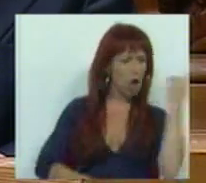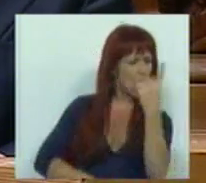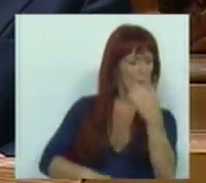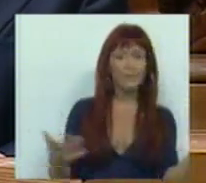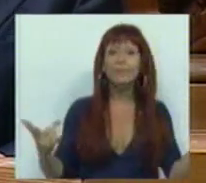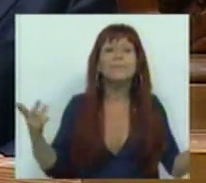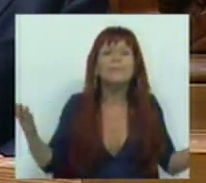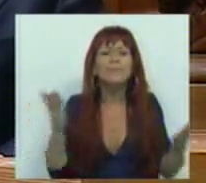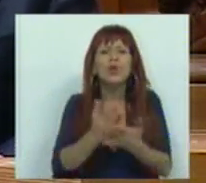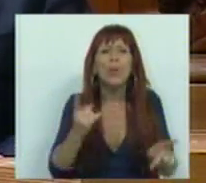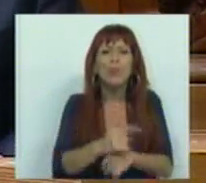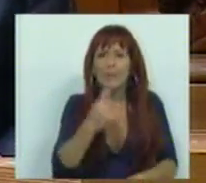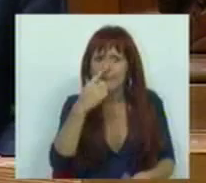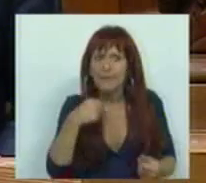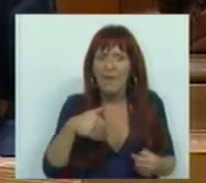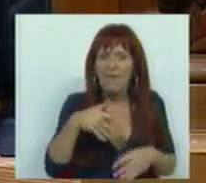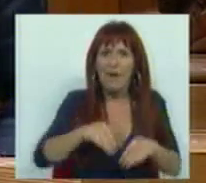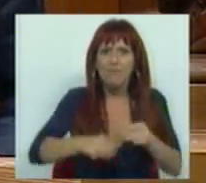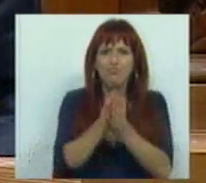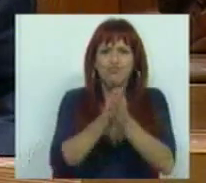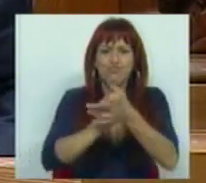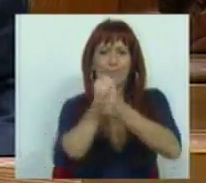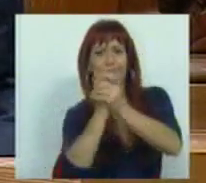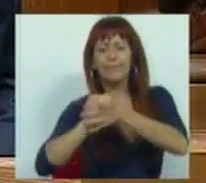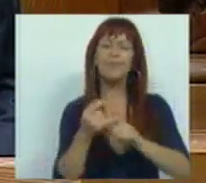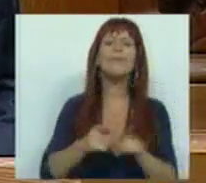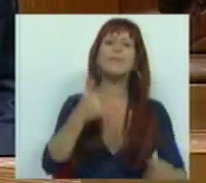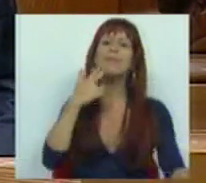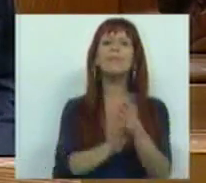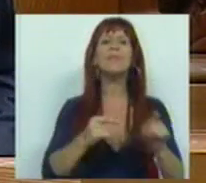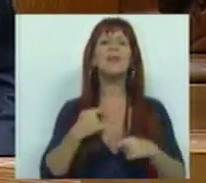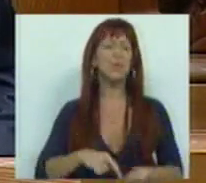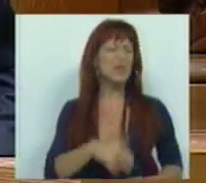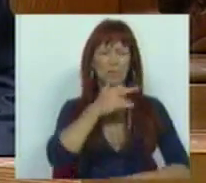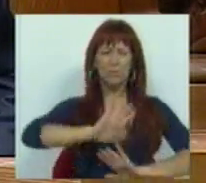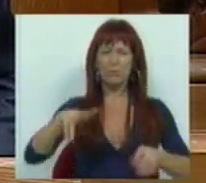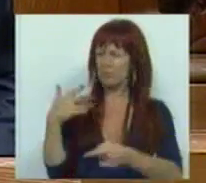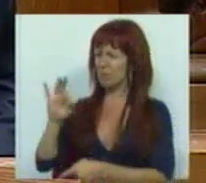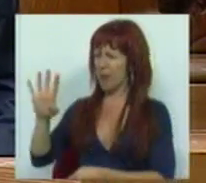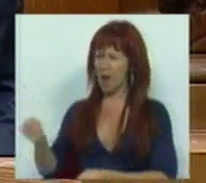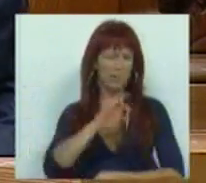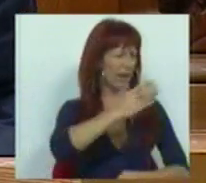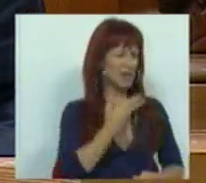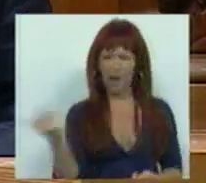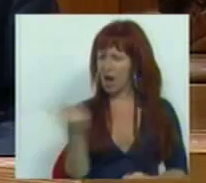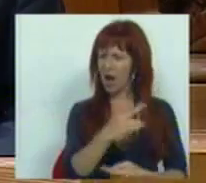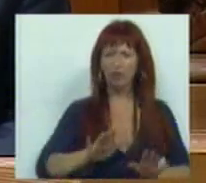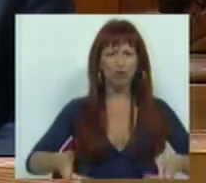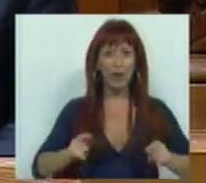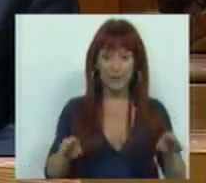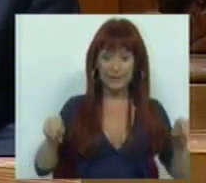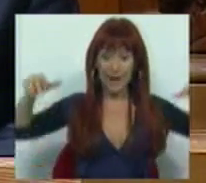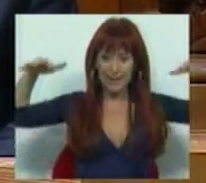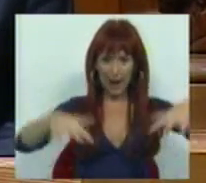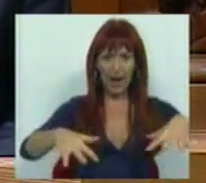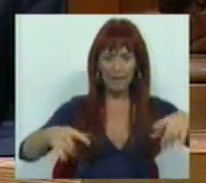Mas apenas porque já cheira a eleições. Na realidade, todas as luminárias do PS e do PSD já estão no